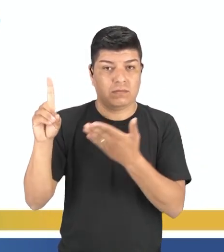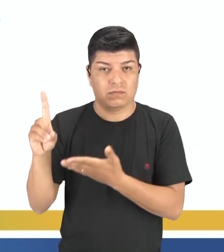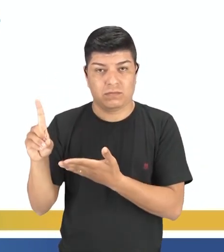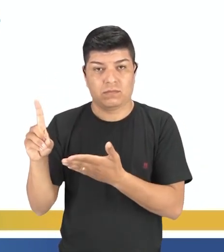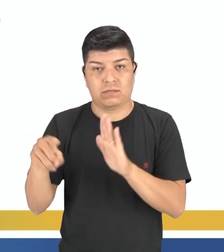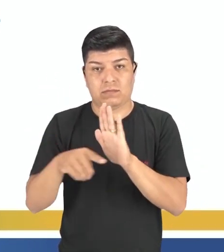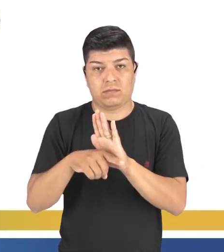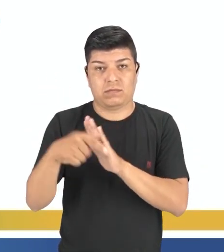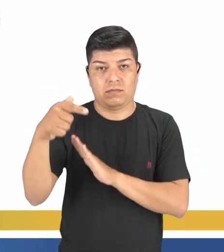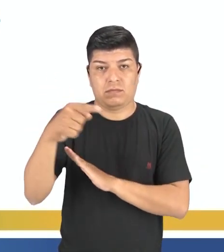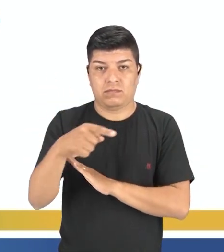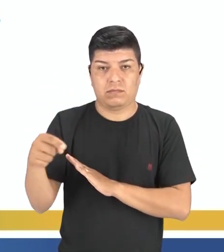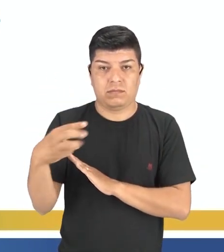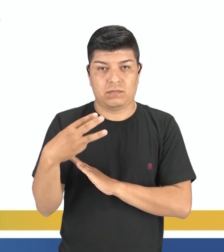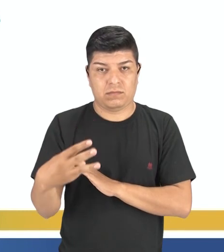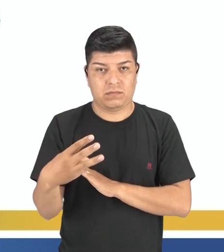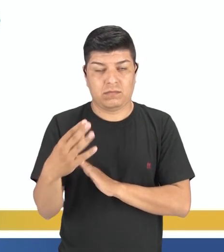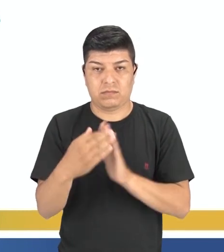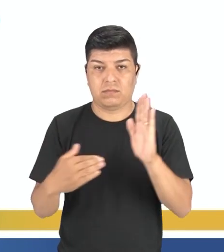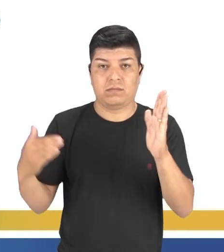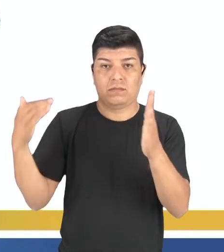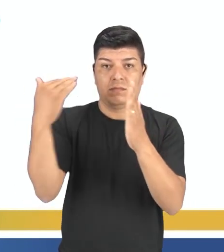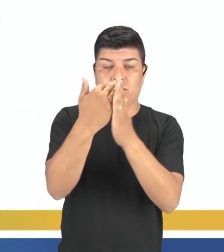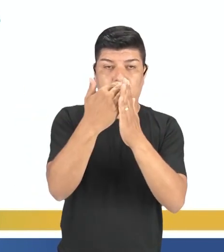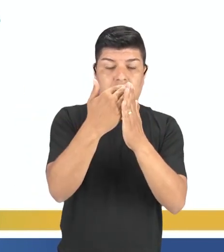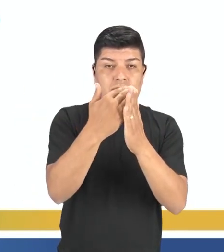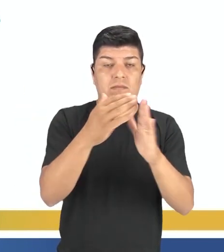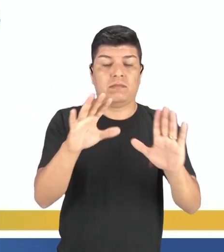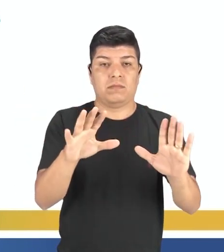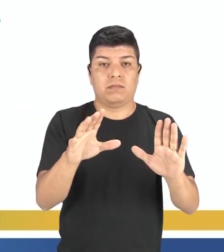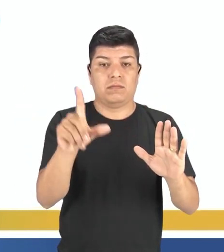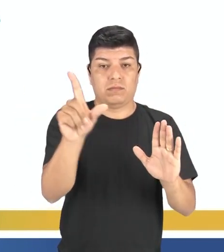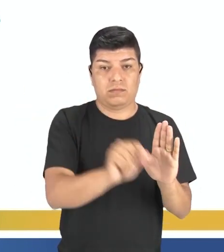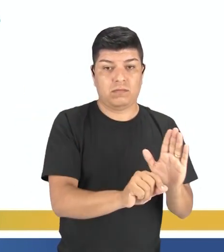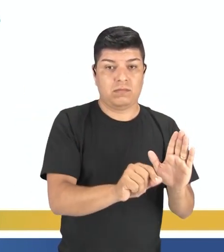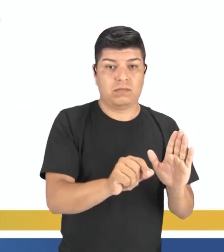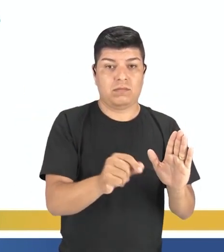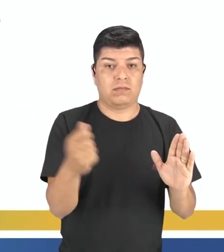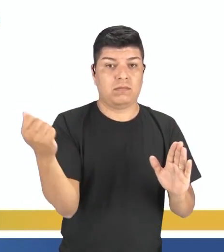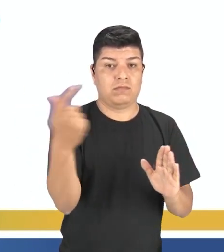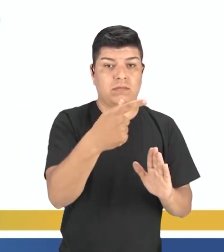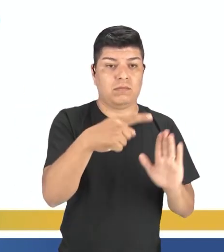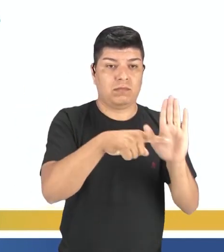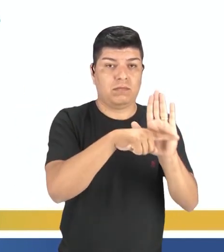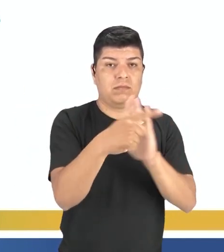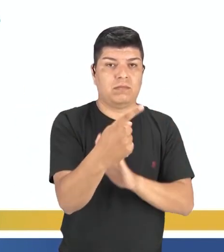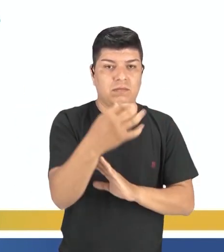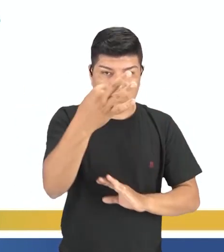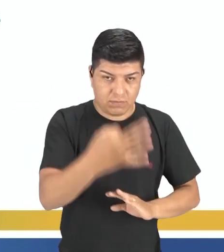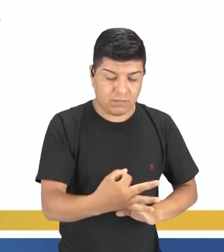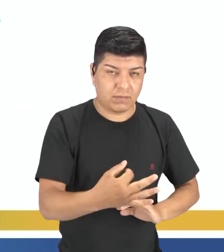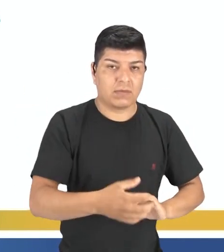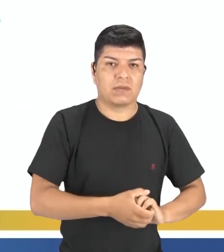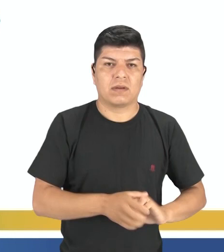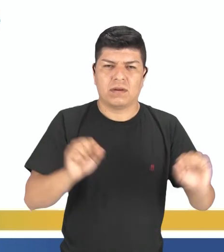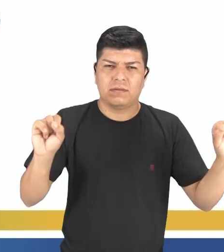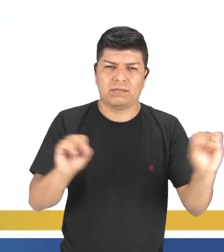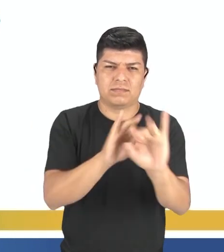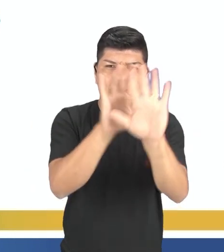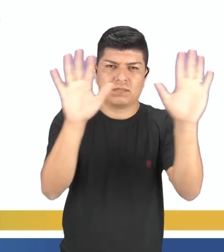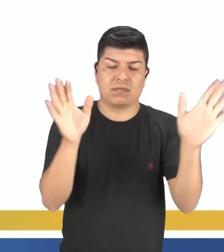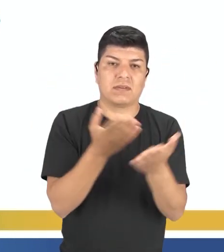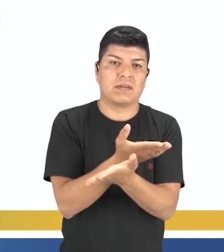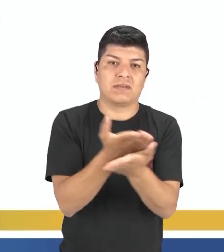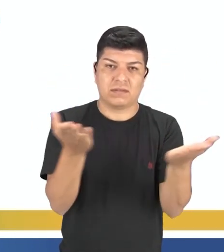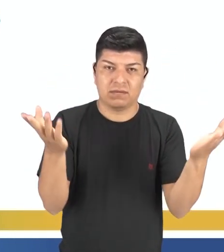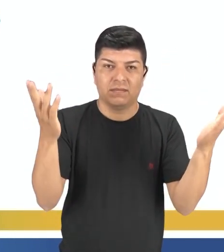de menos 7 sobre 3 são maiores, e, no caso, menores que menos 1, certo? Ficou claro para você